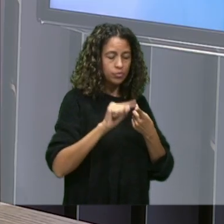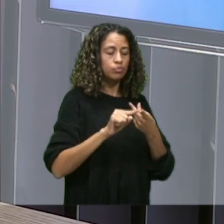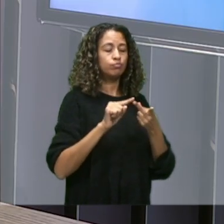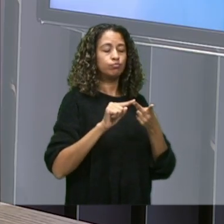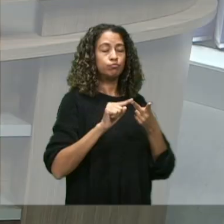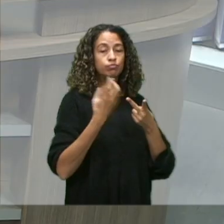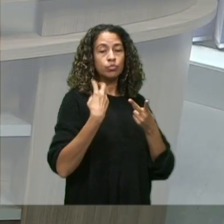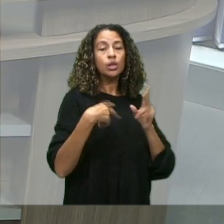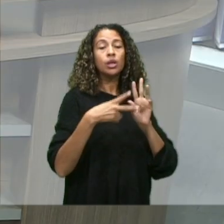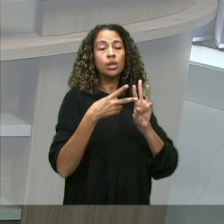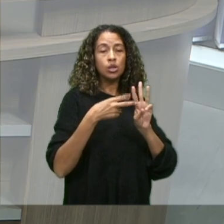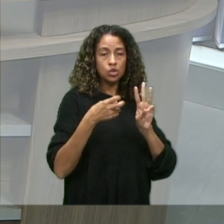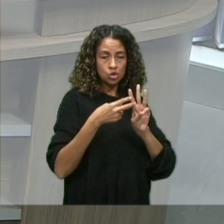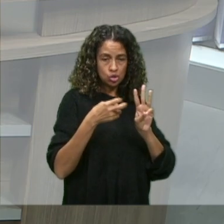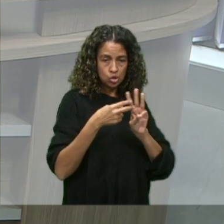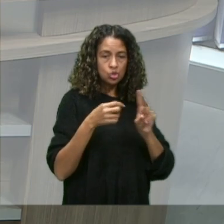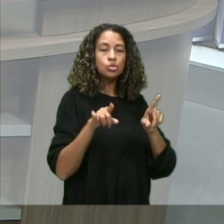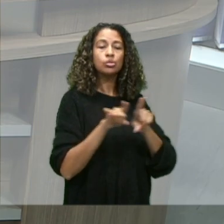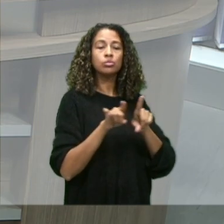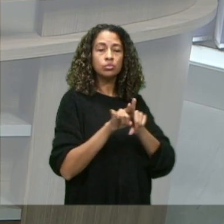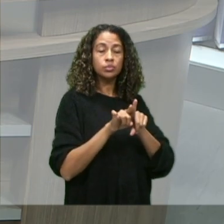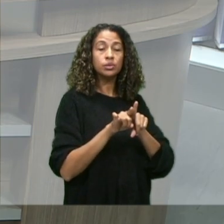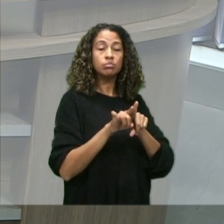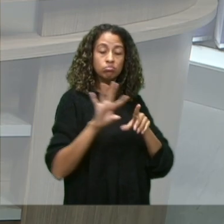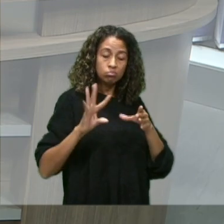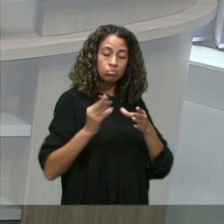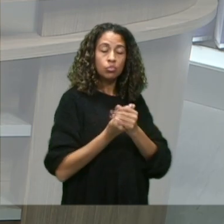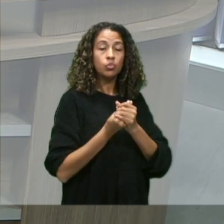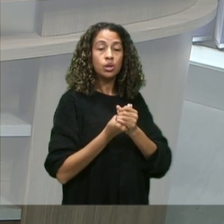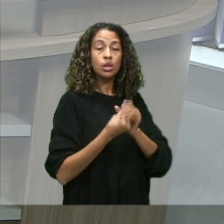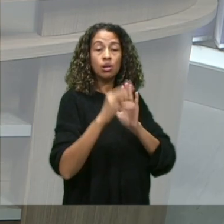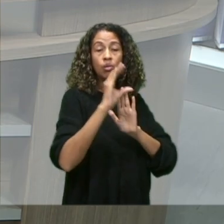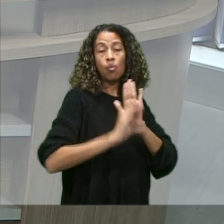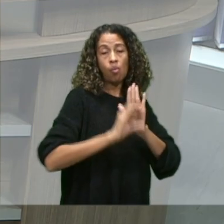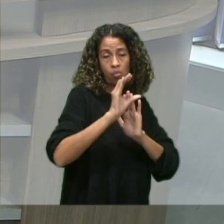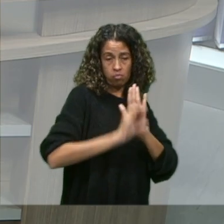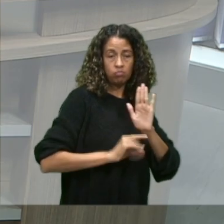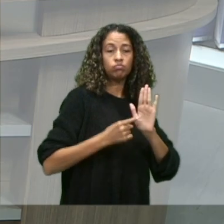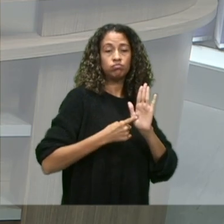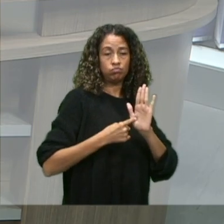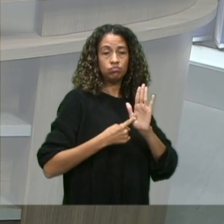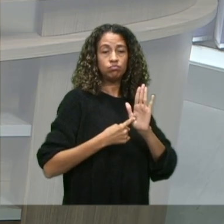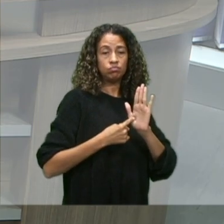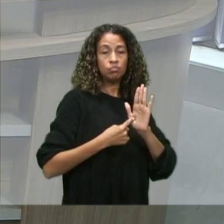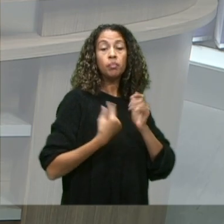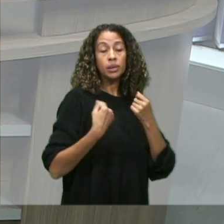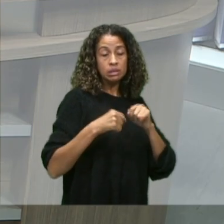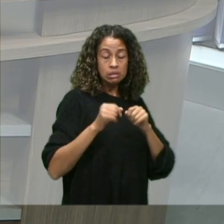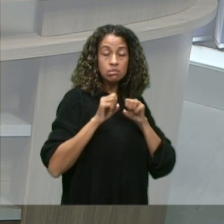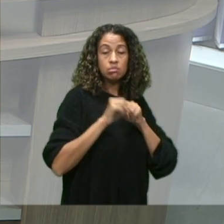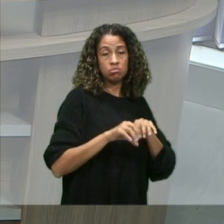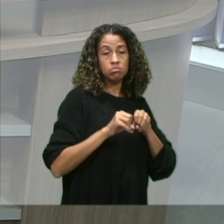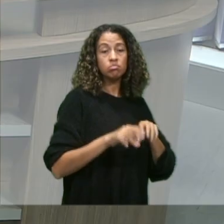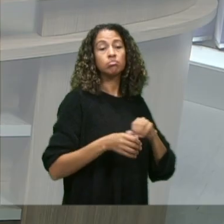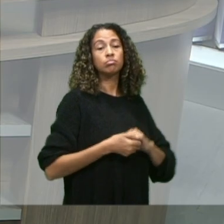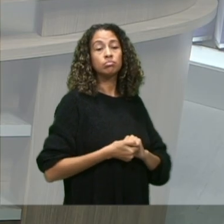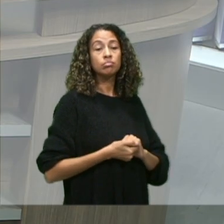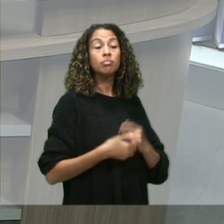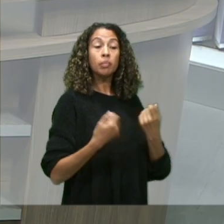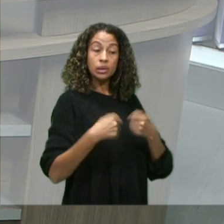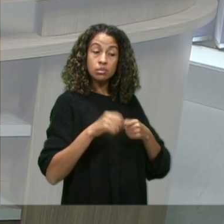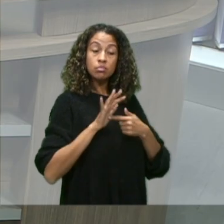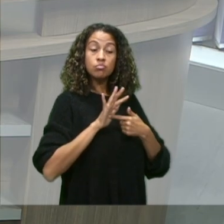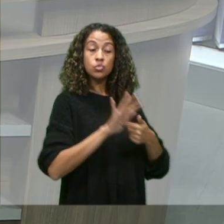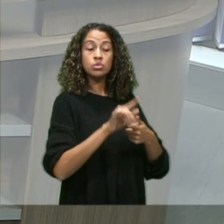afrodescendente e cultura dos povos originários incluídos nas suas atividades, enfim. Tem que mostrar isso para